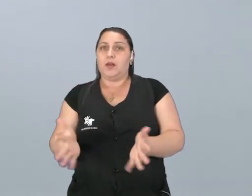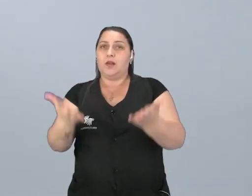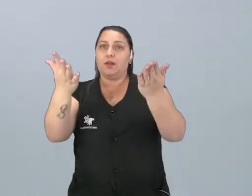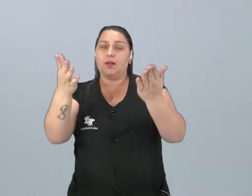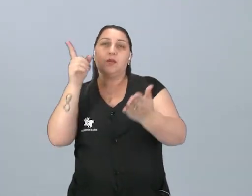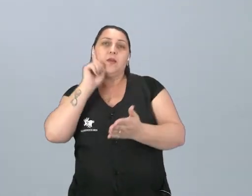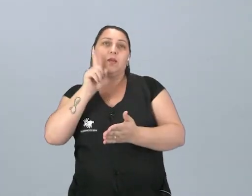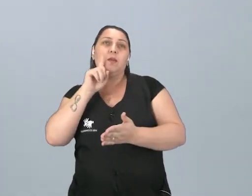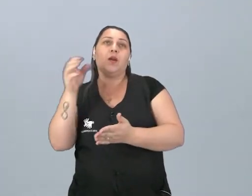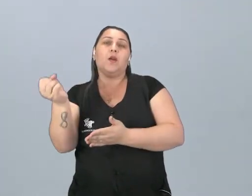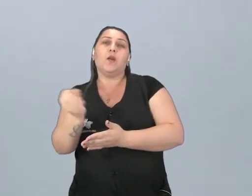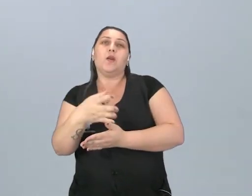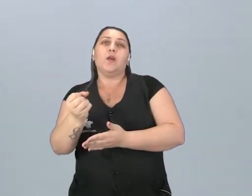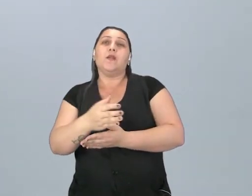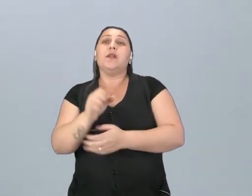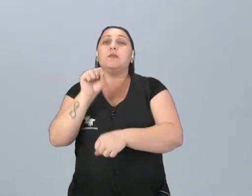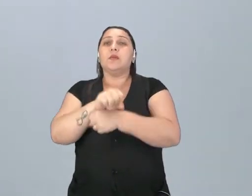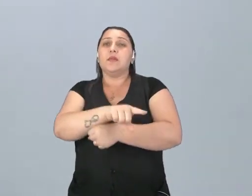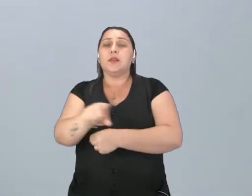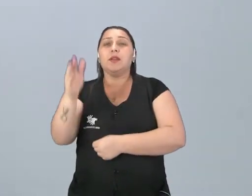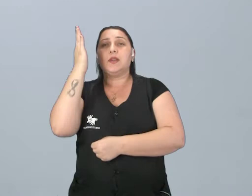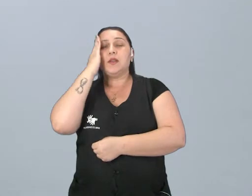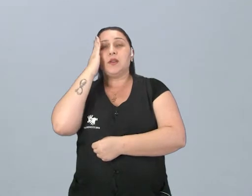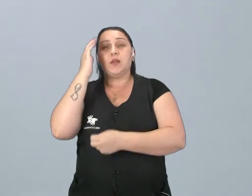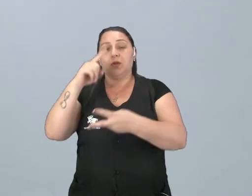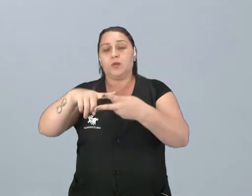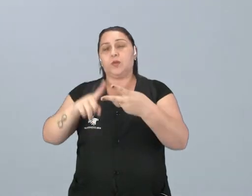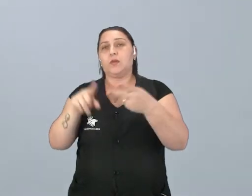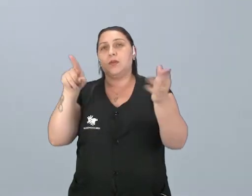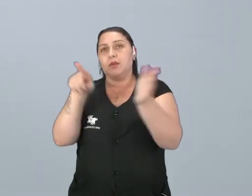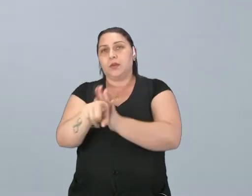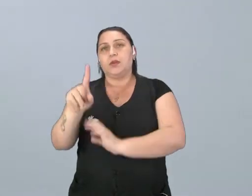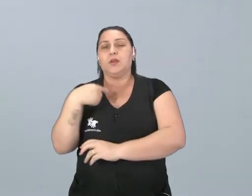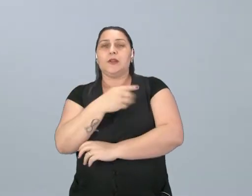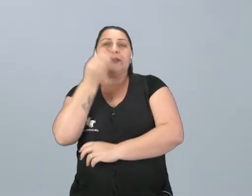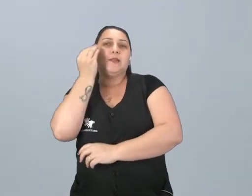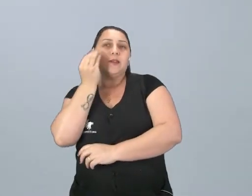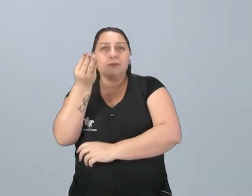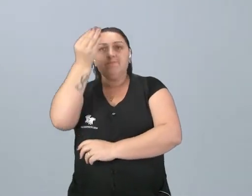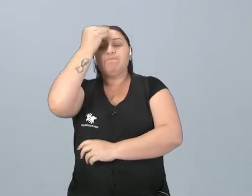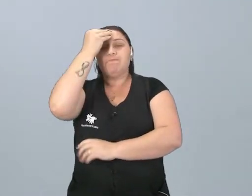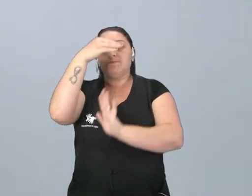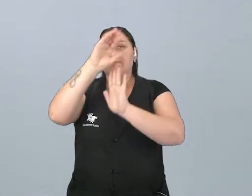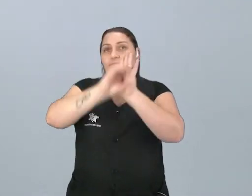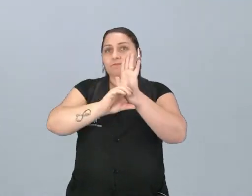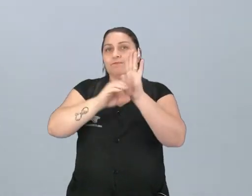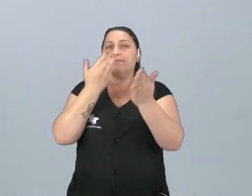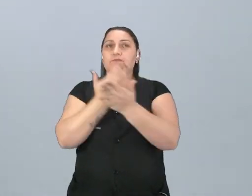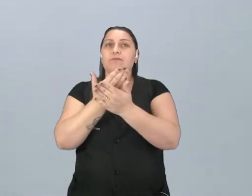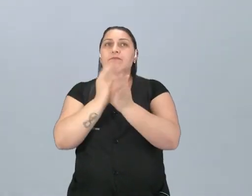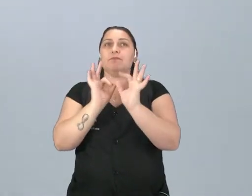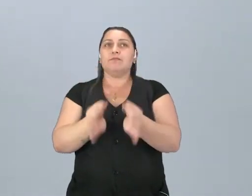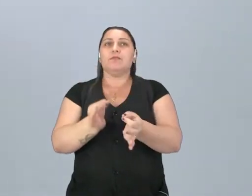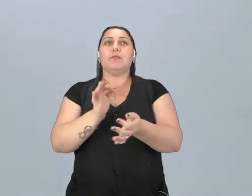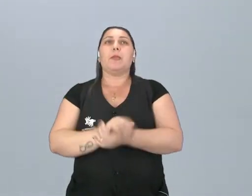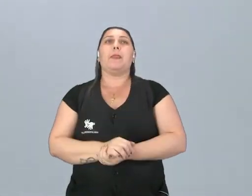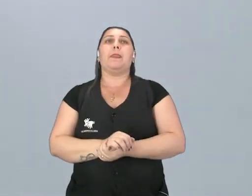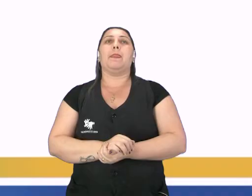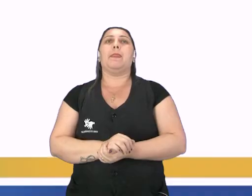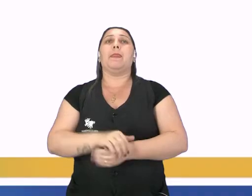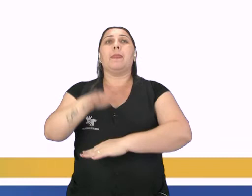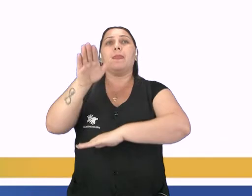era. Espero que vocês tenham entendido. Vamos fazer duas questões para a gente tentar fixar melhor o que a gente estudou, certo?